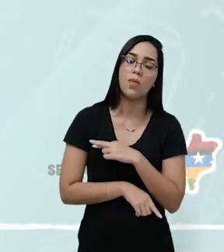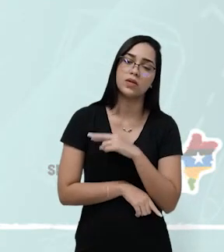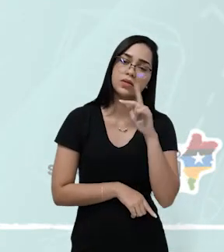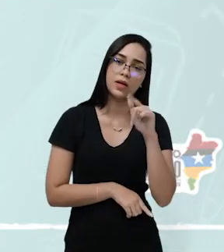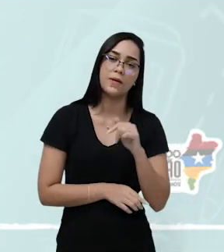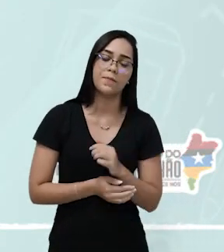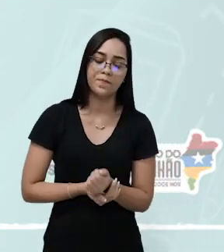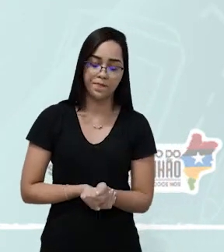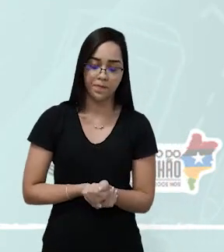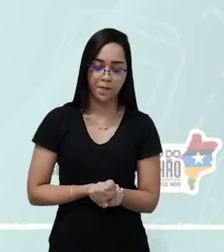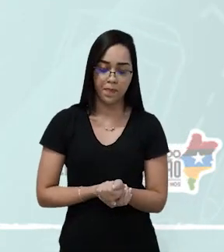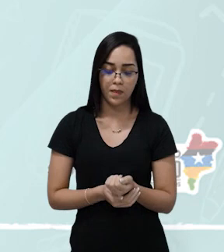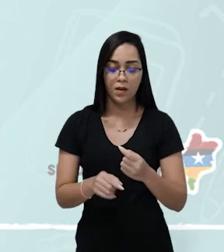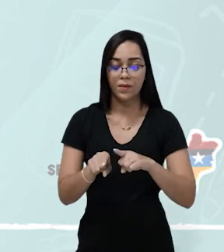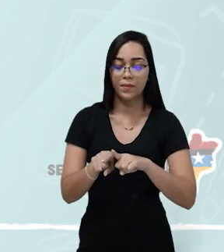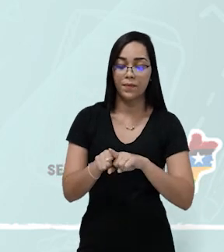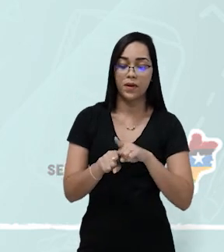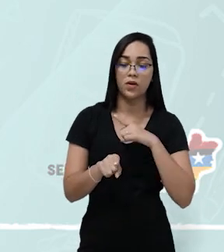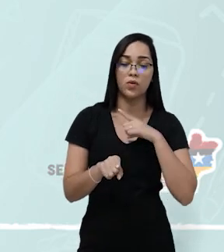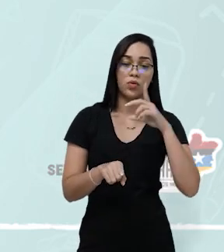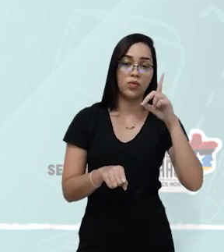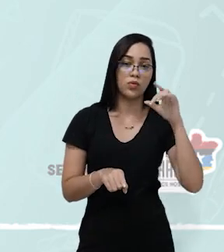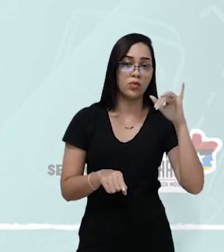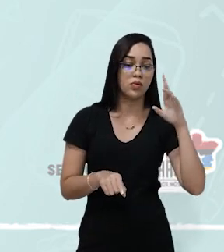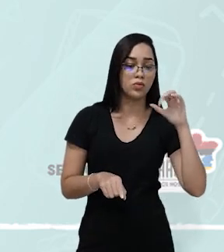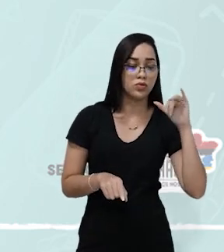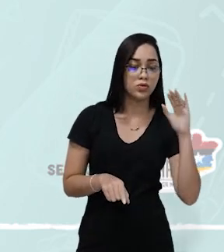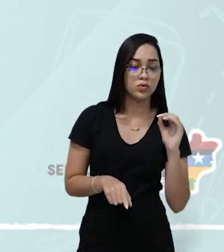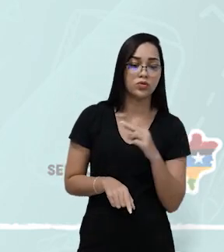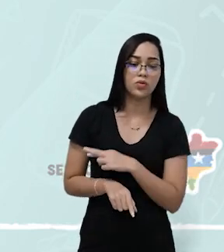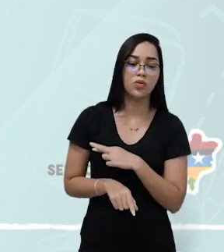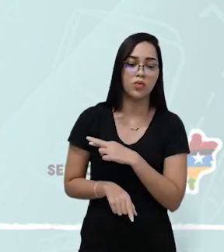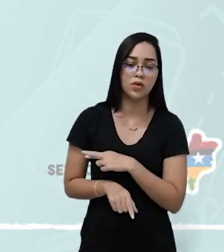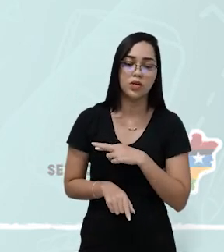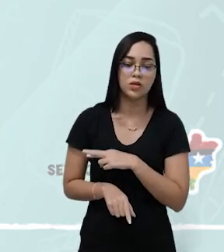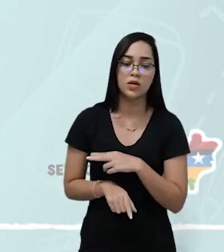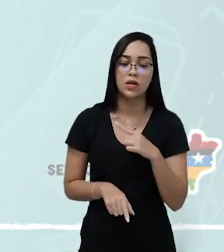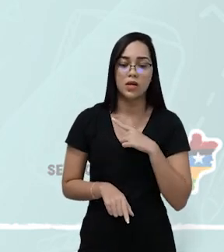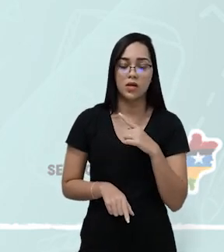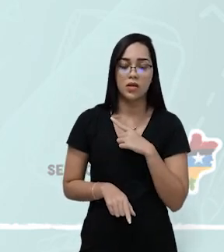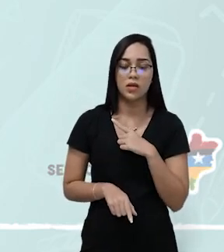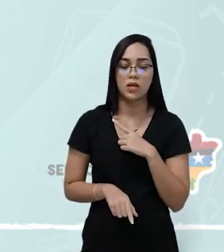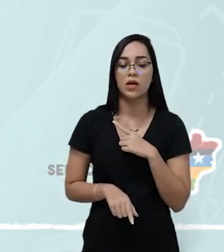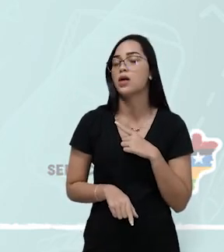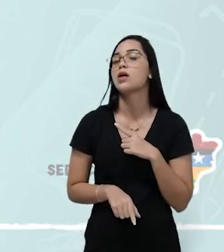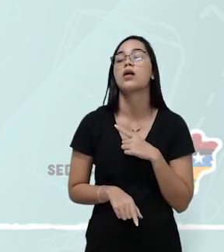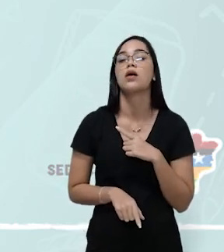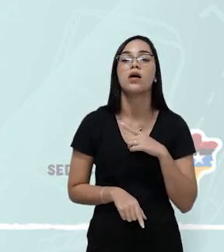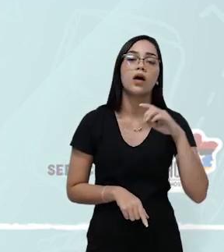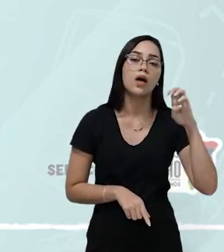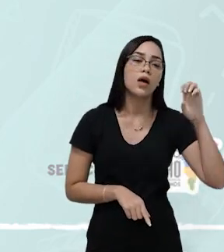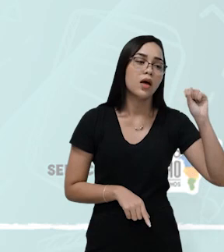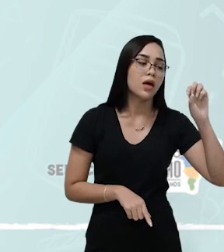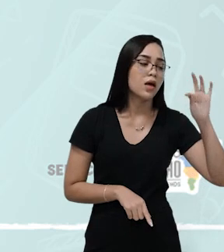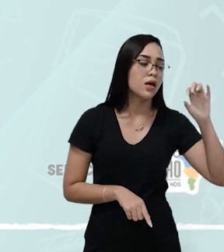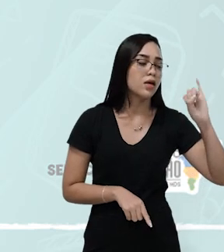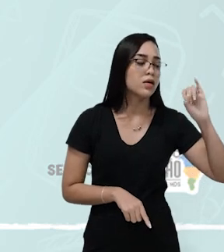narrativo. O discurso romanesco é composto por unidades estilísticas